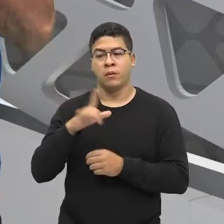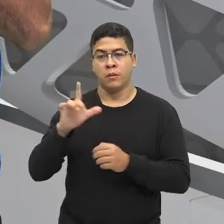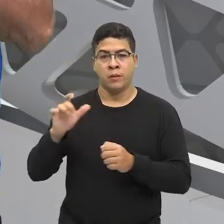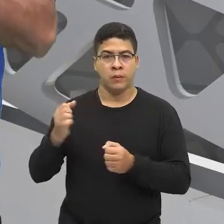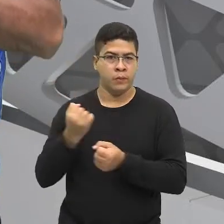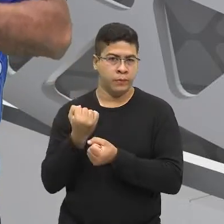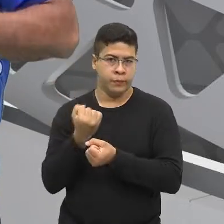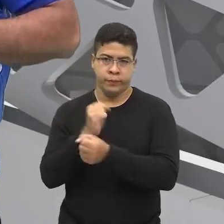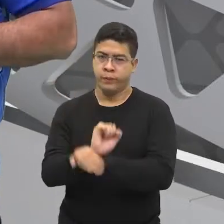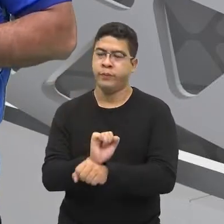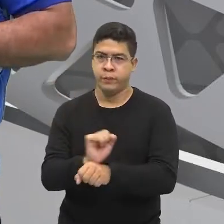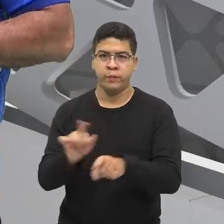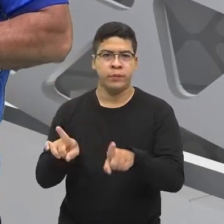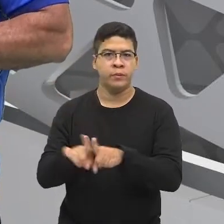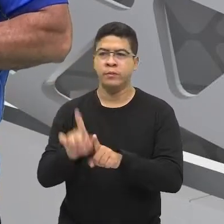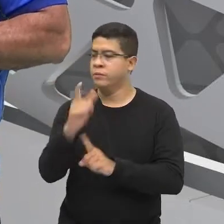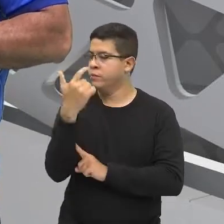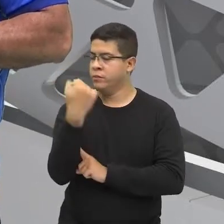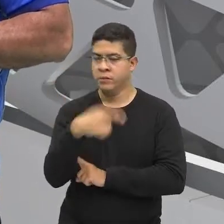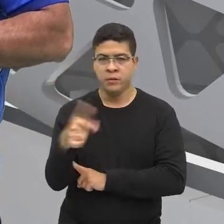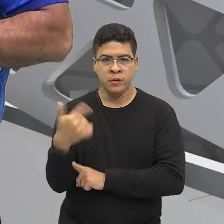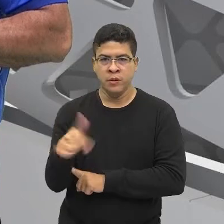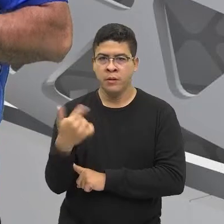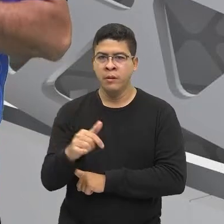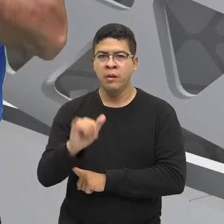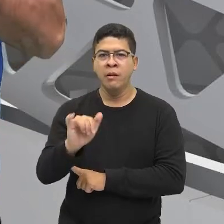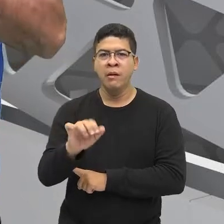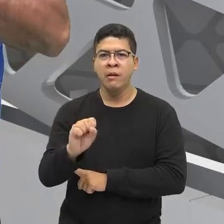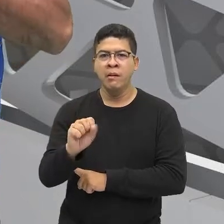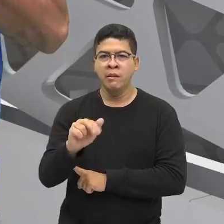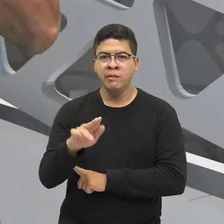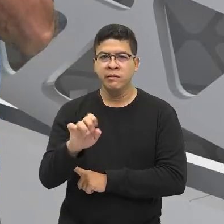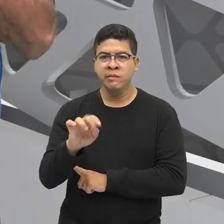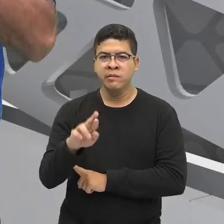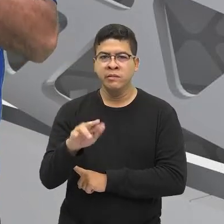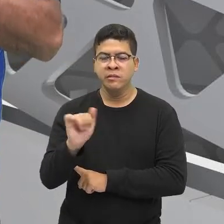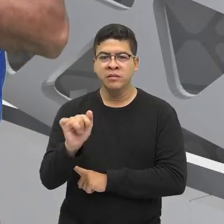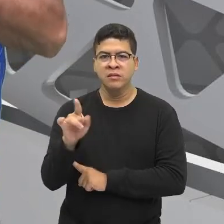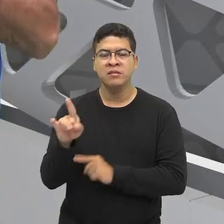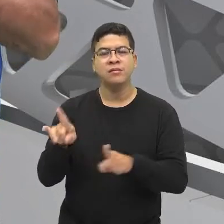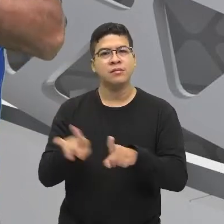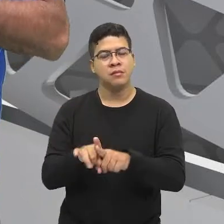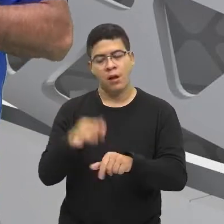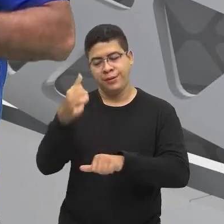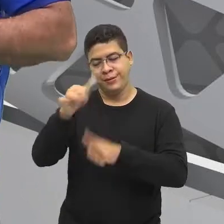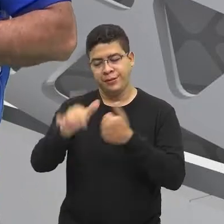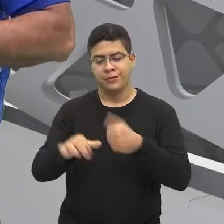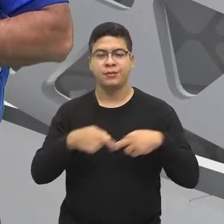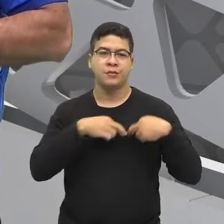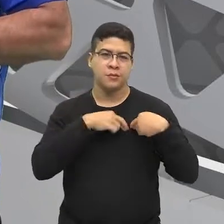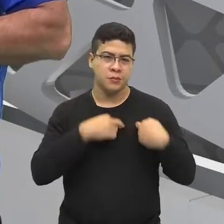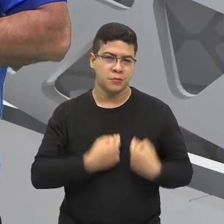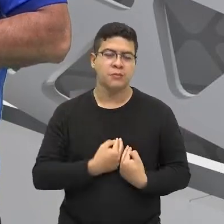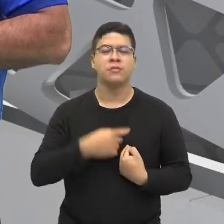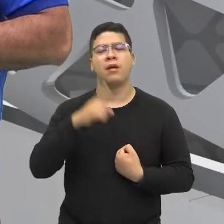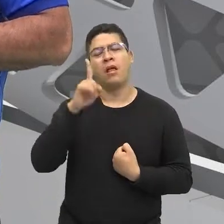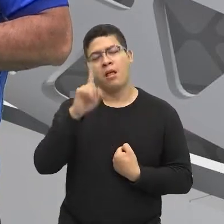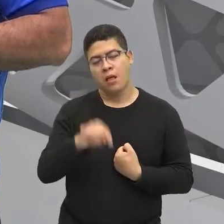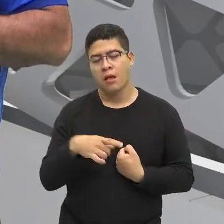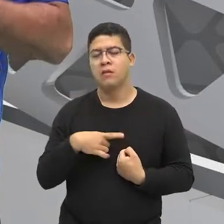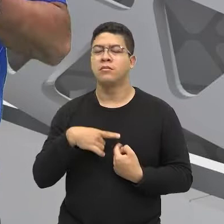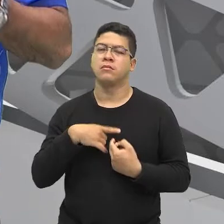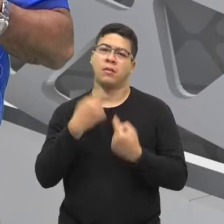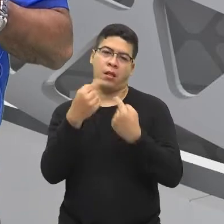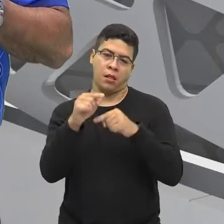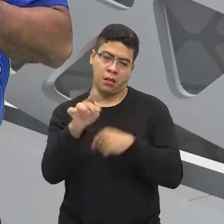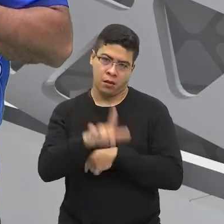escrava não é Isaura, ele aborda aí a respeito do romantismo, analisa. Ele era um grande crítico literário